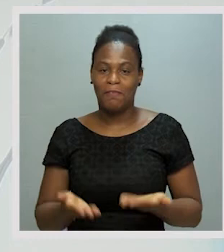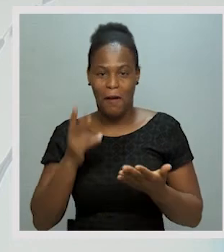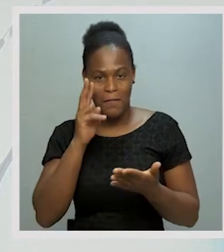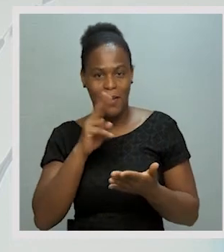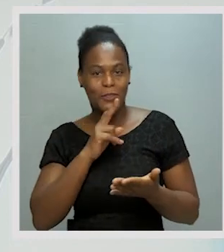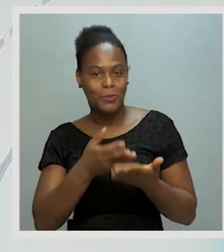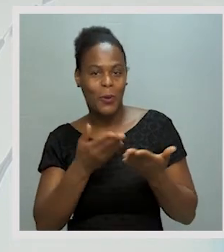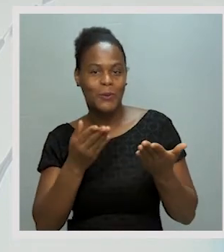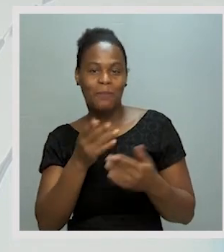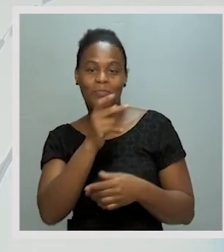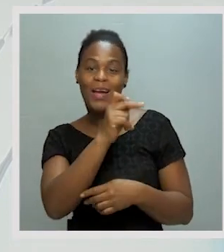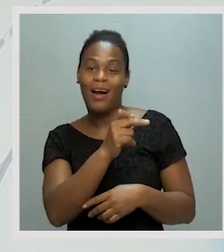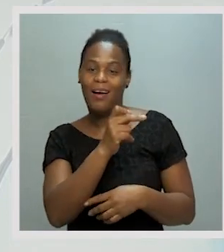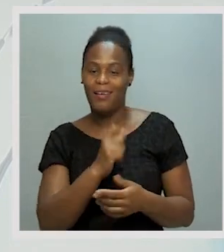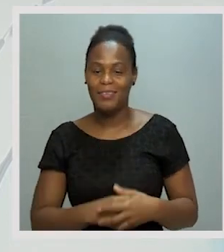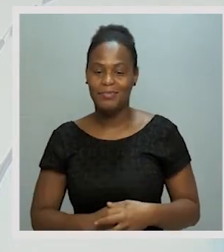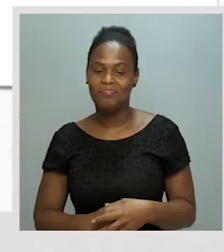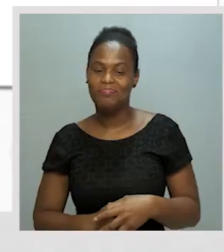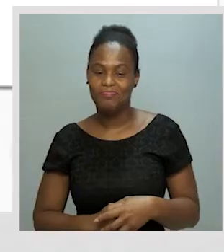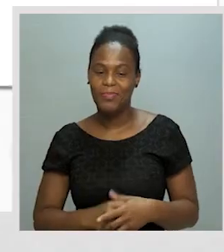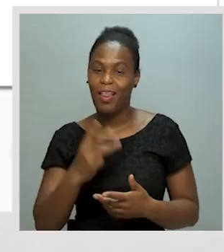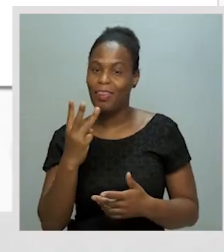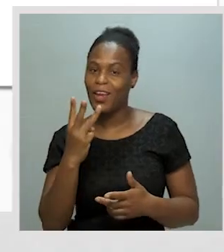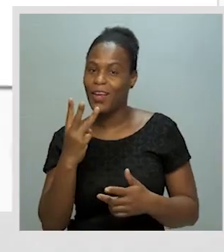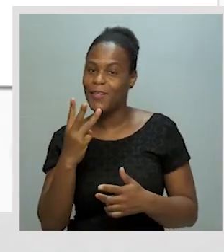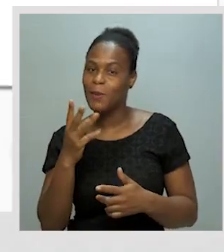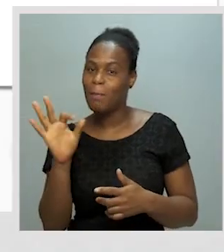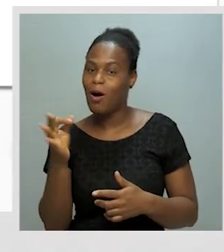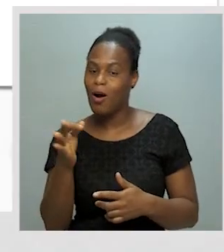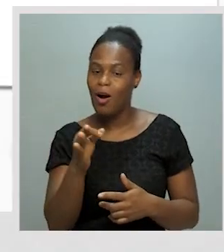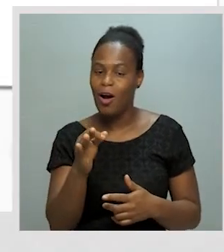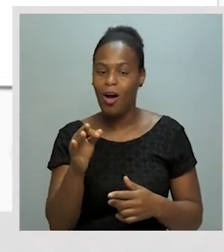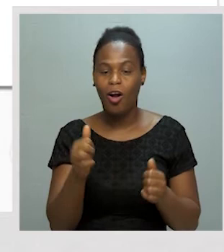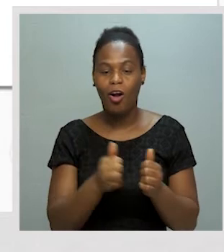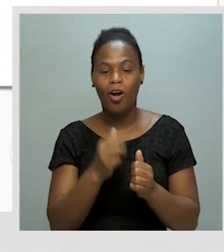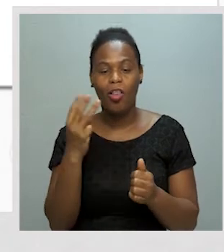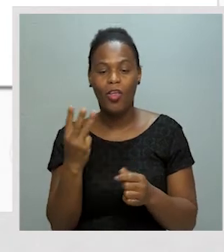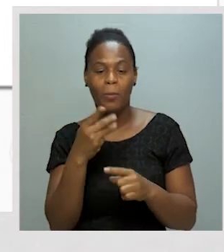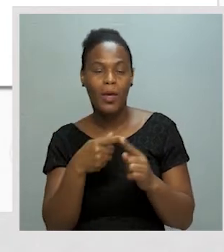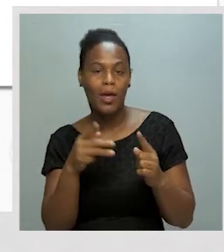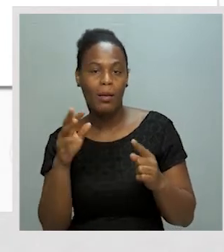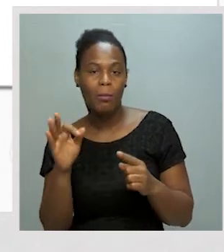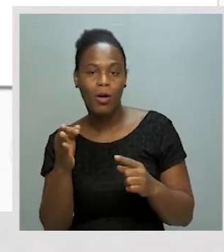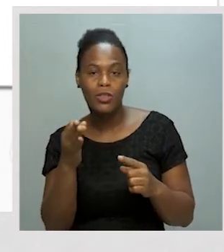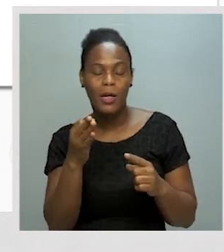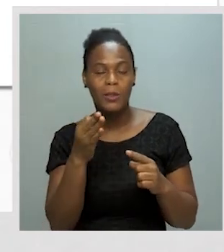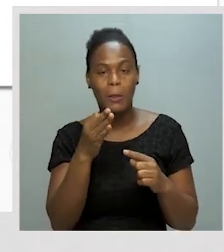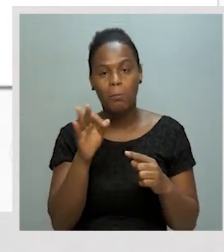Vamos ver a resposta da linha A. 3 moscas com 3 meias moscas e mosca e meia.